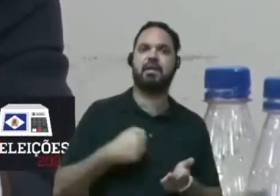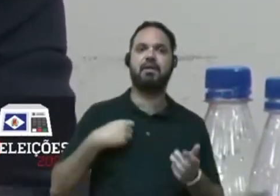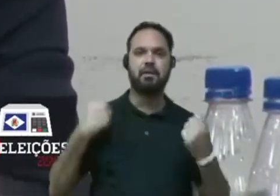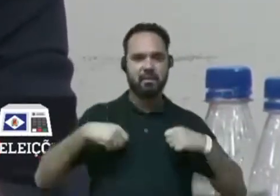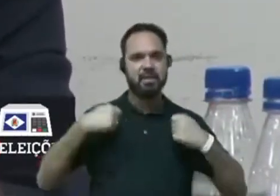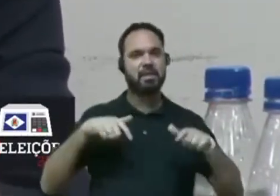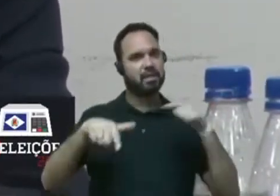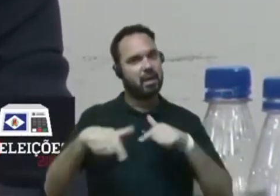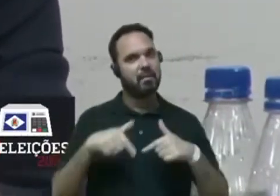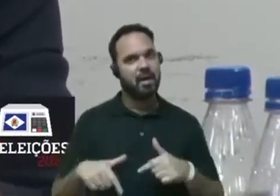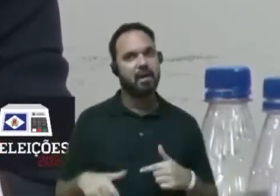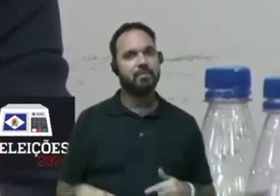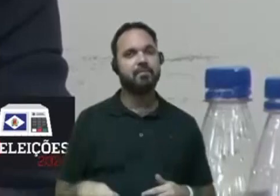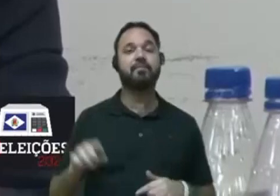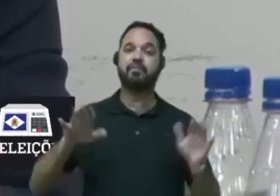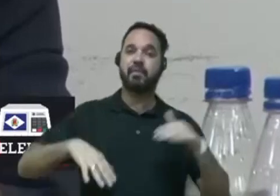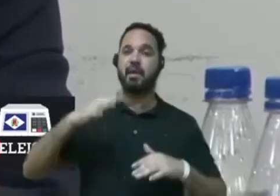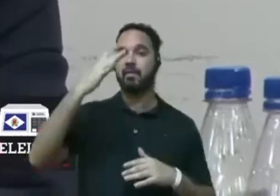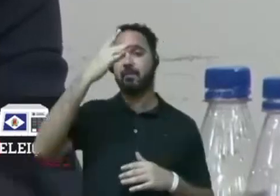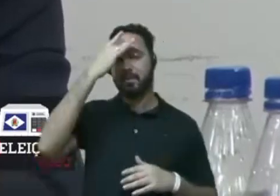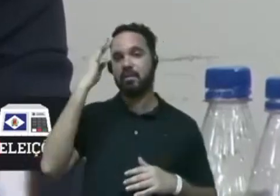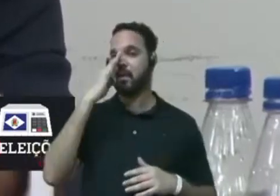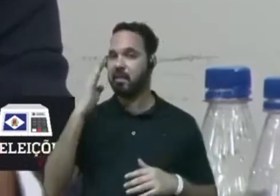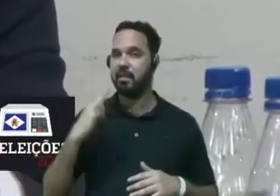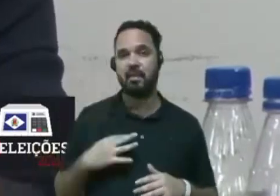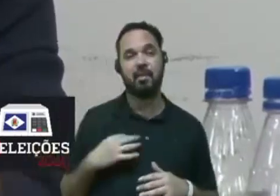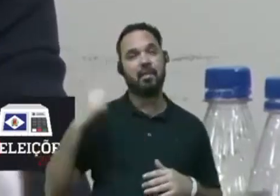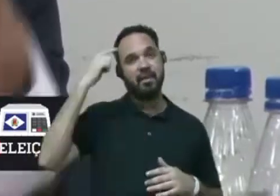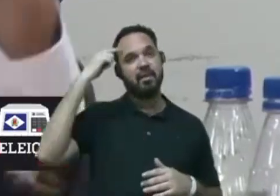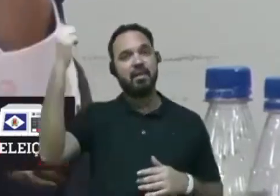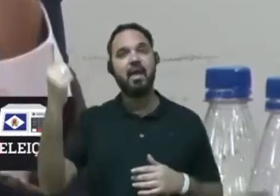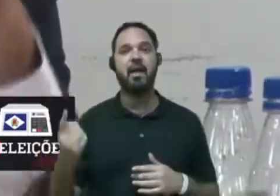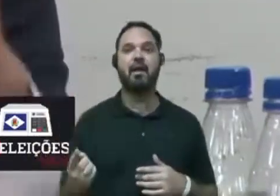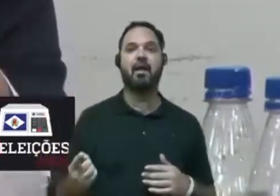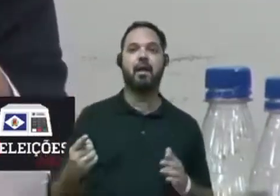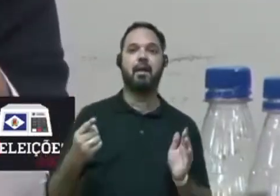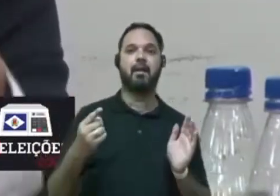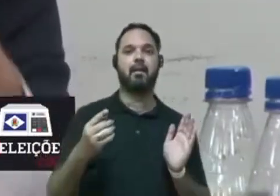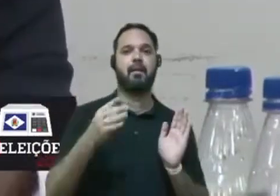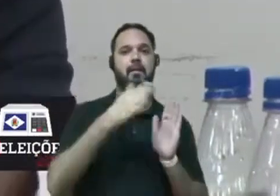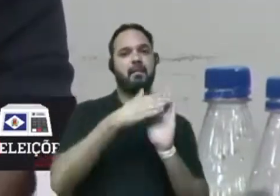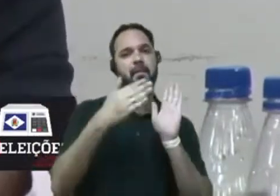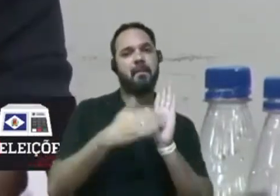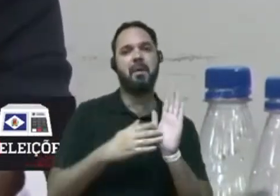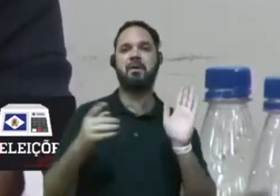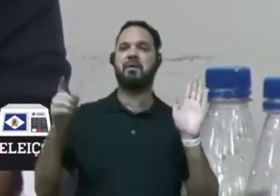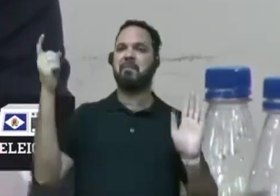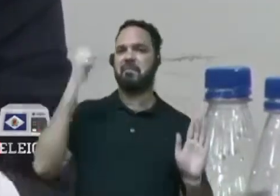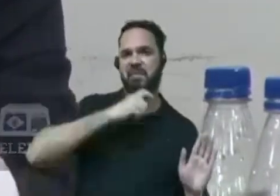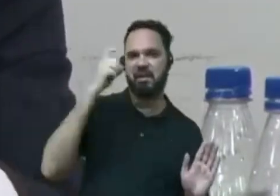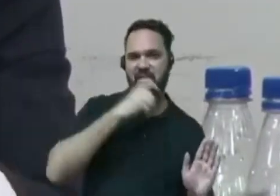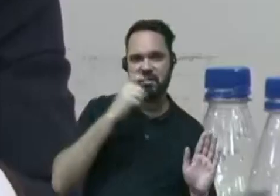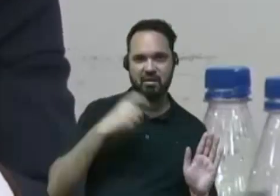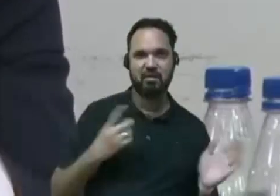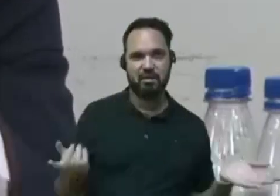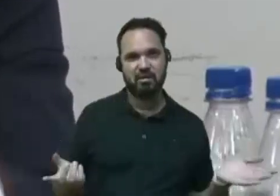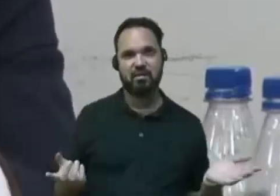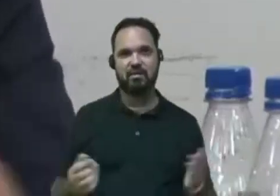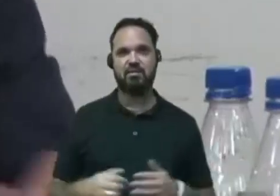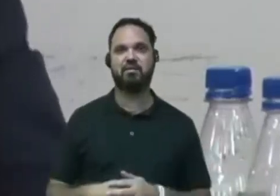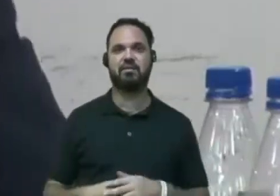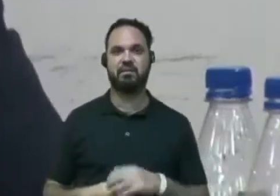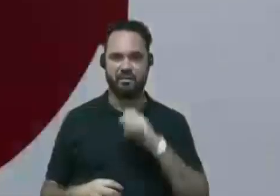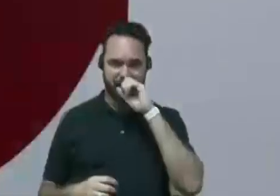trabalhar é claro que estão tentando me desbancar com ideias e com propostas inclusive e Mentiras Cream